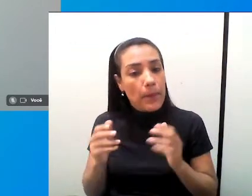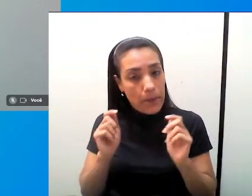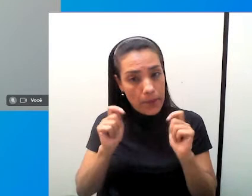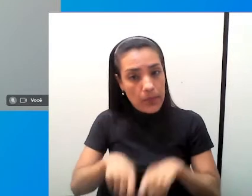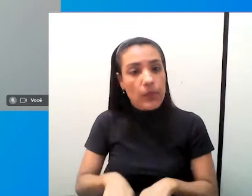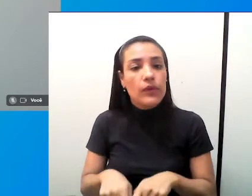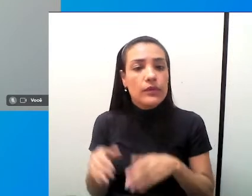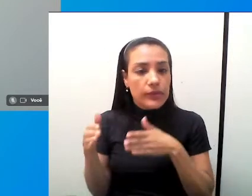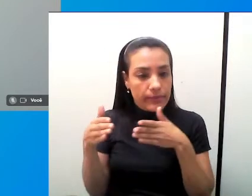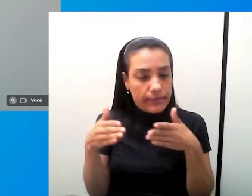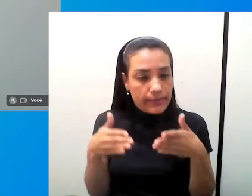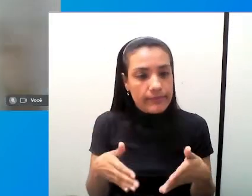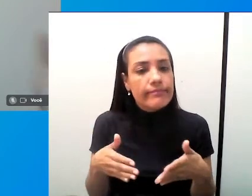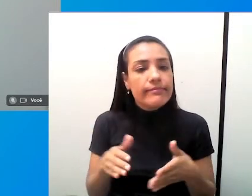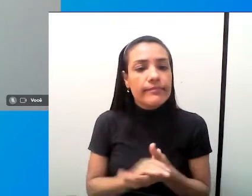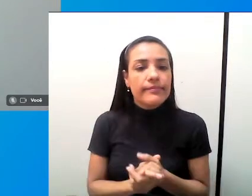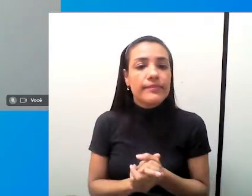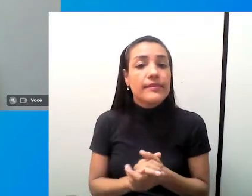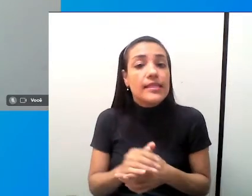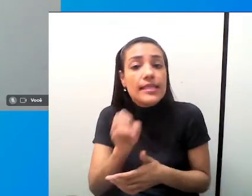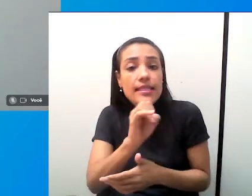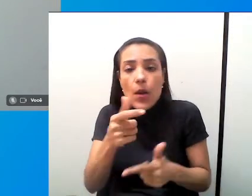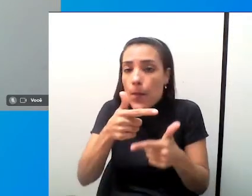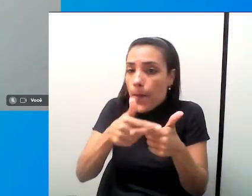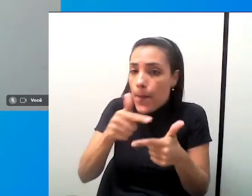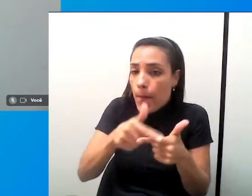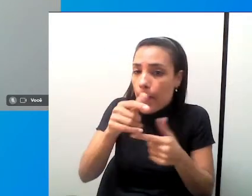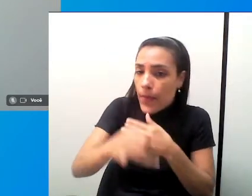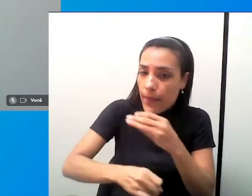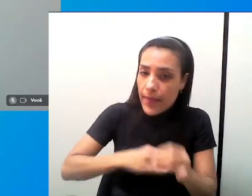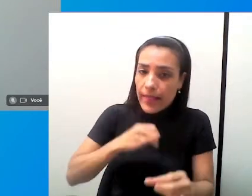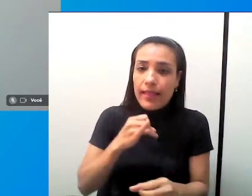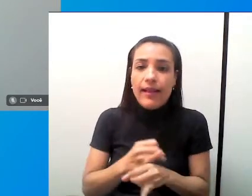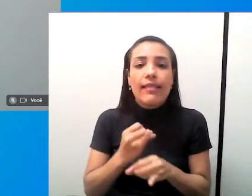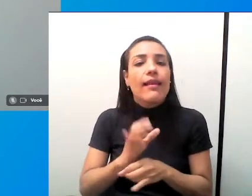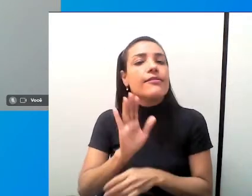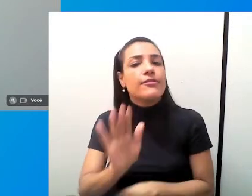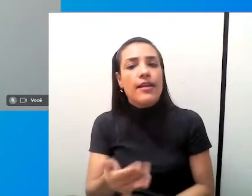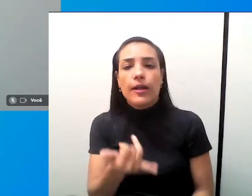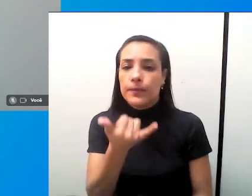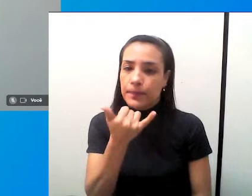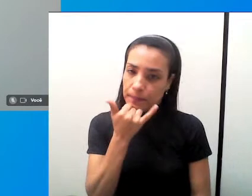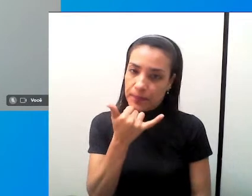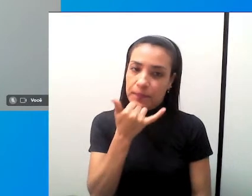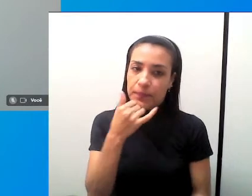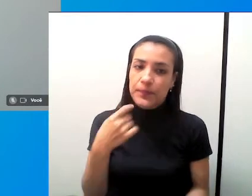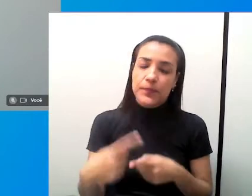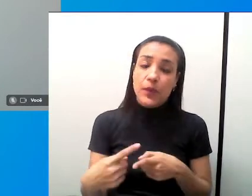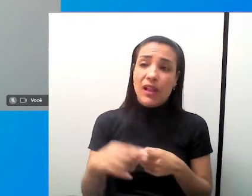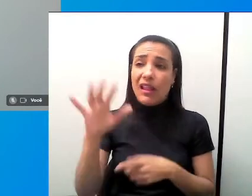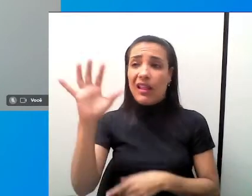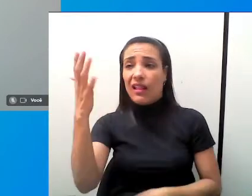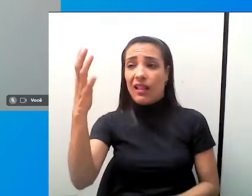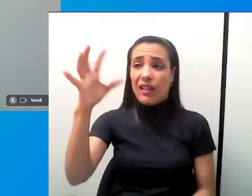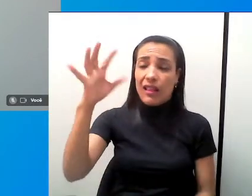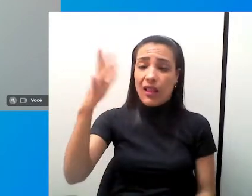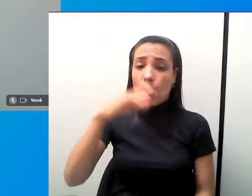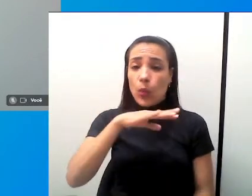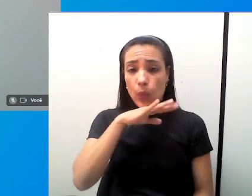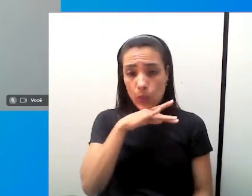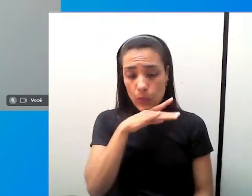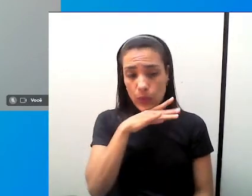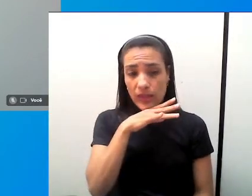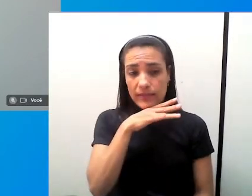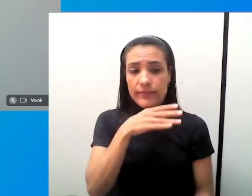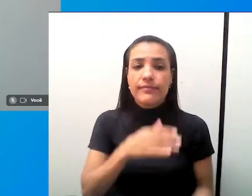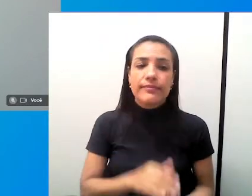até peço desculpas, tá, Mel, se der qualquer problema de transmissão. A gente está com conexão bem estável em função do mau tempo, né?